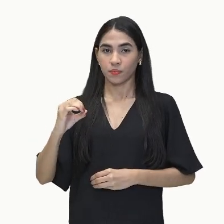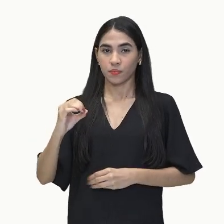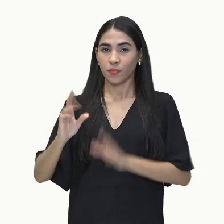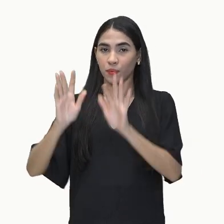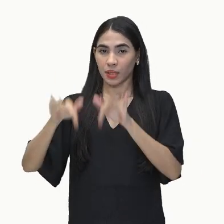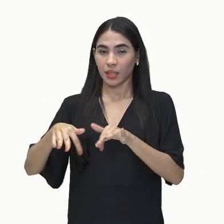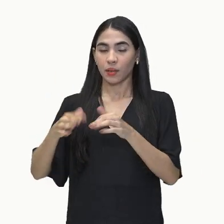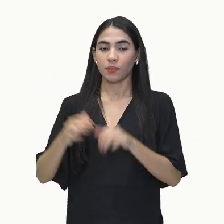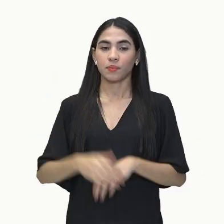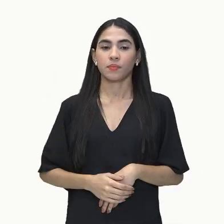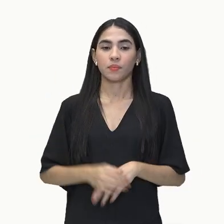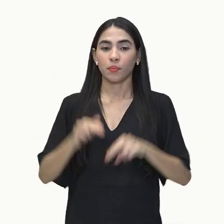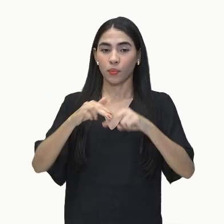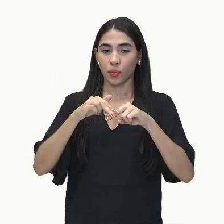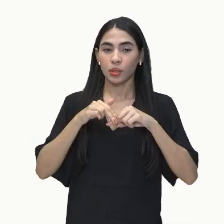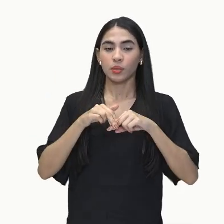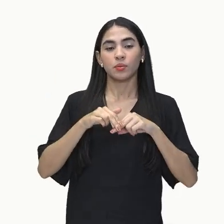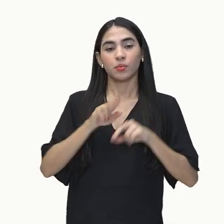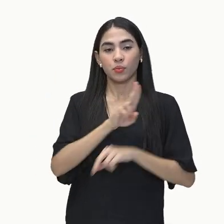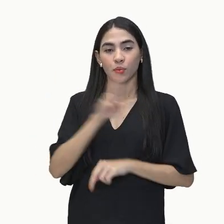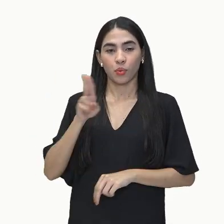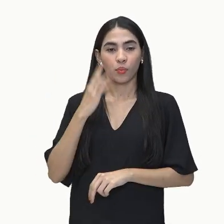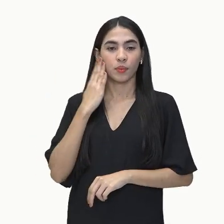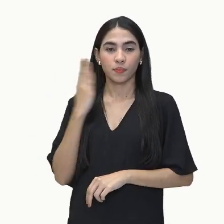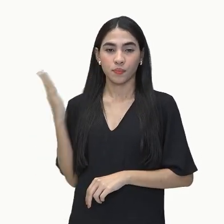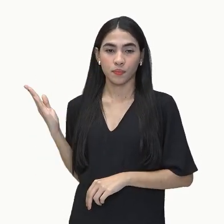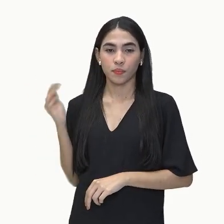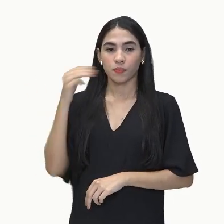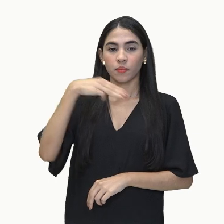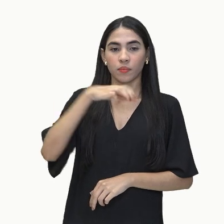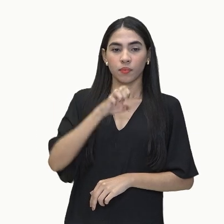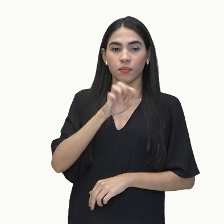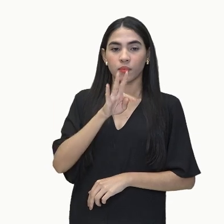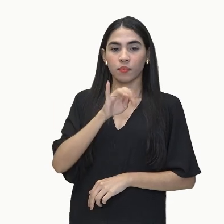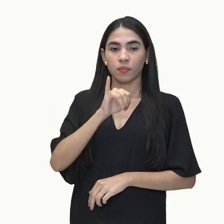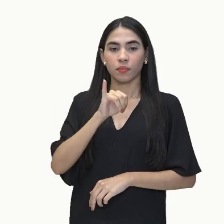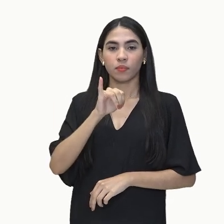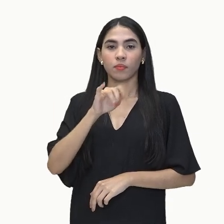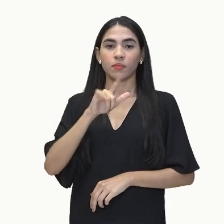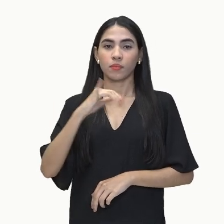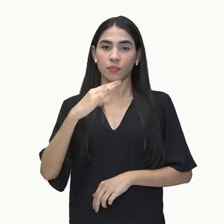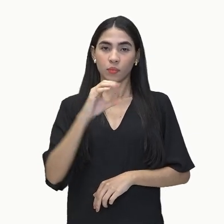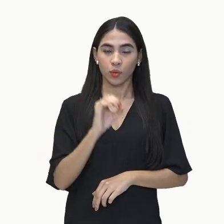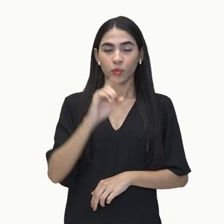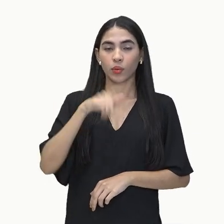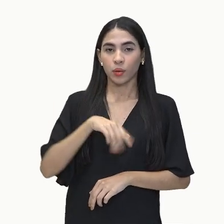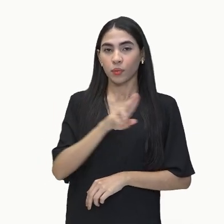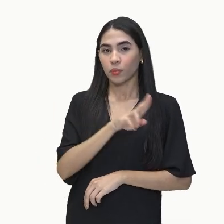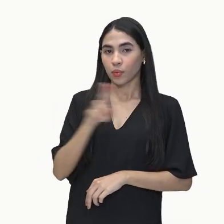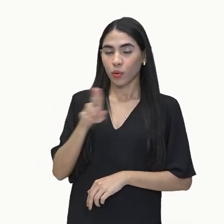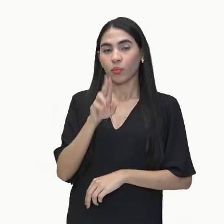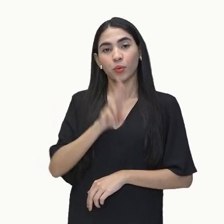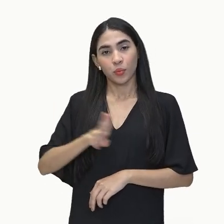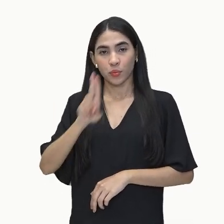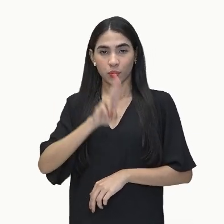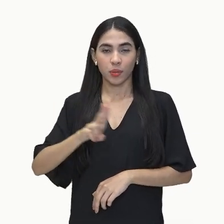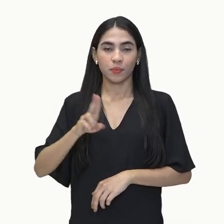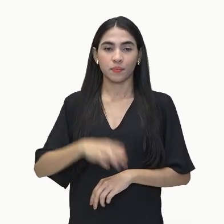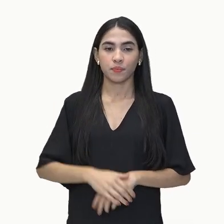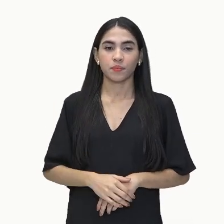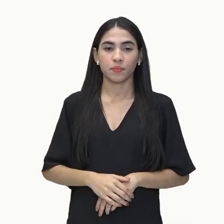final. Portanto, esse aqui é o álcool metílico. Essa é a nomenclatura usual.